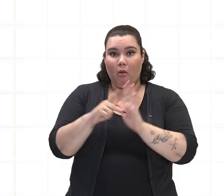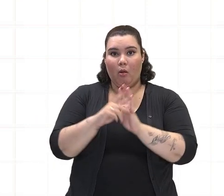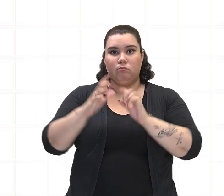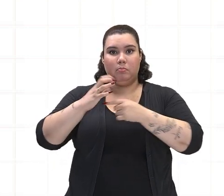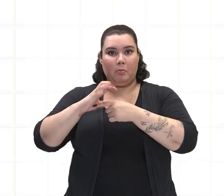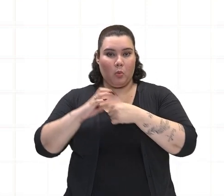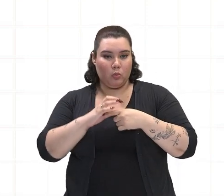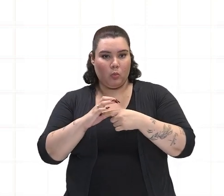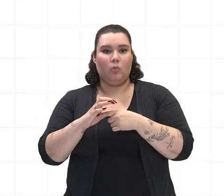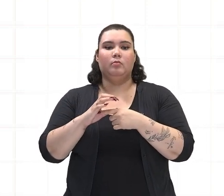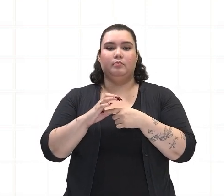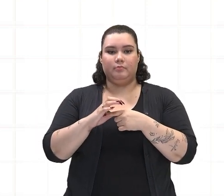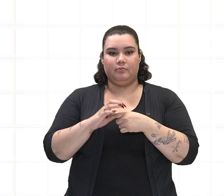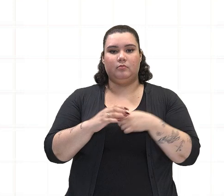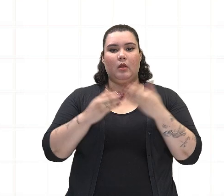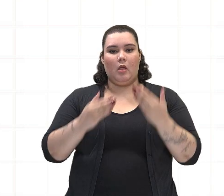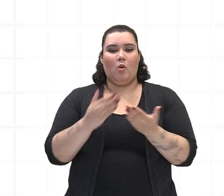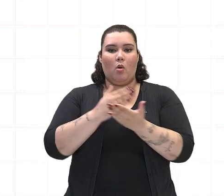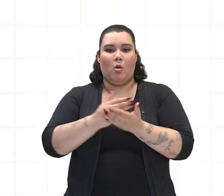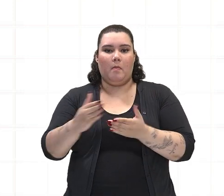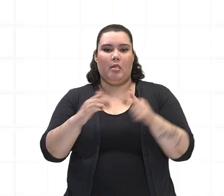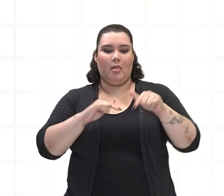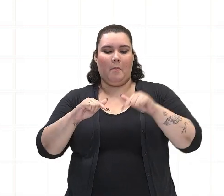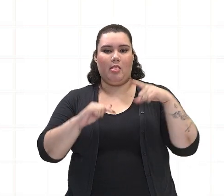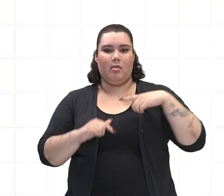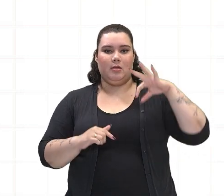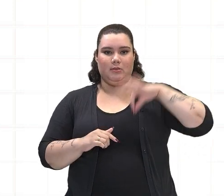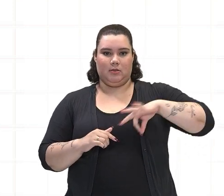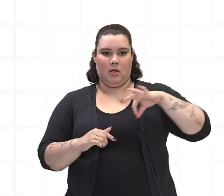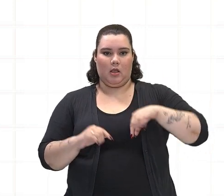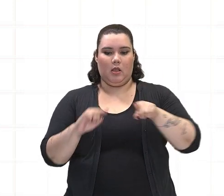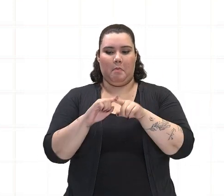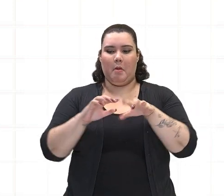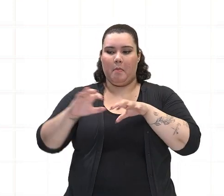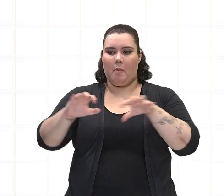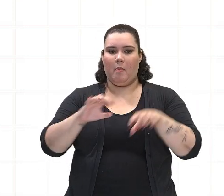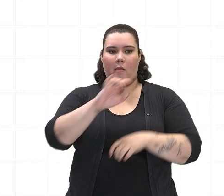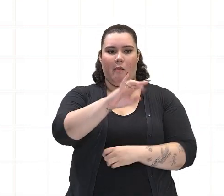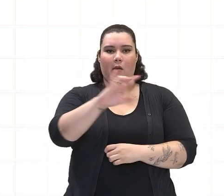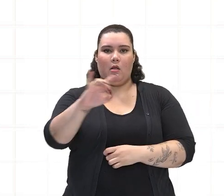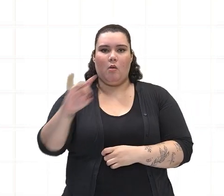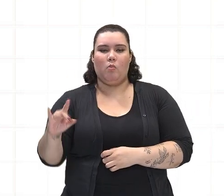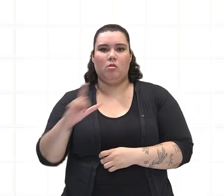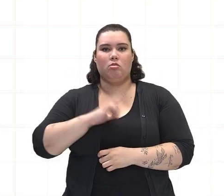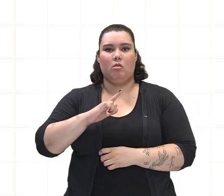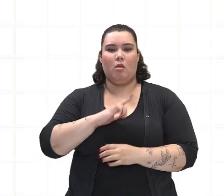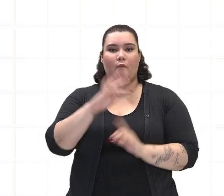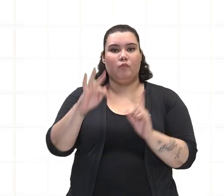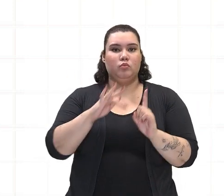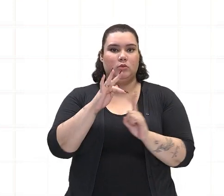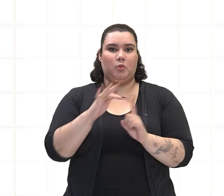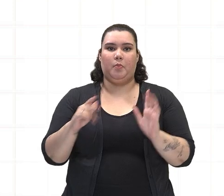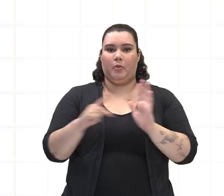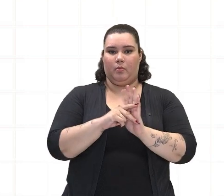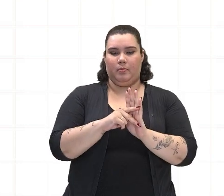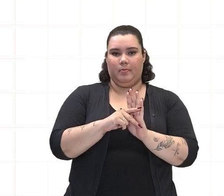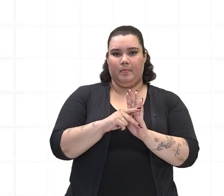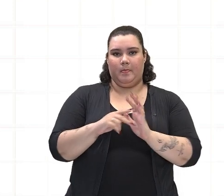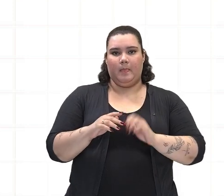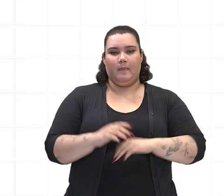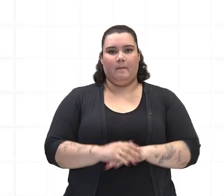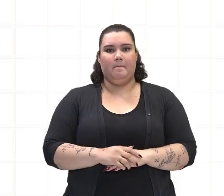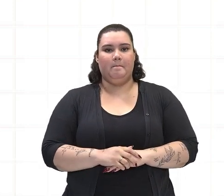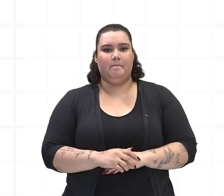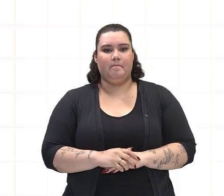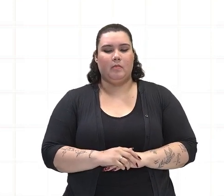como o trabalho assalariado e uma divisão mais especializada de tarefas. Agora aí você me pergunta a